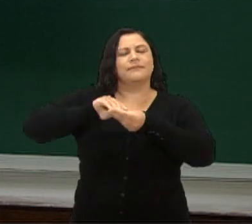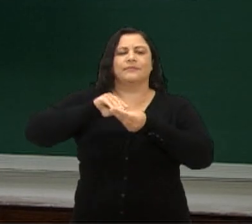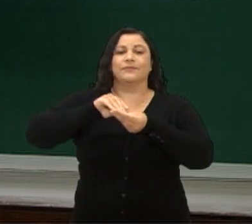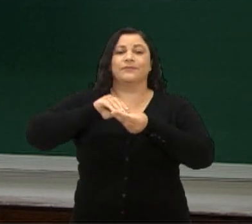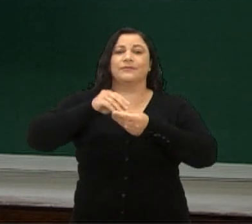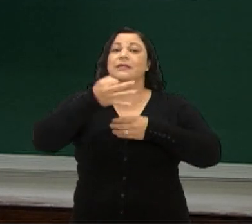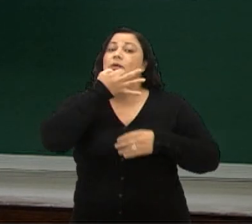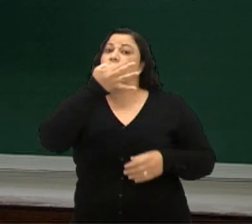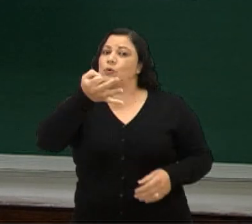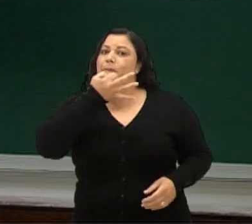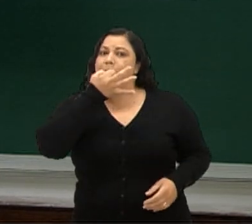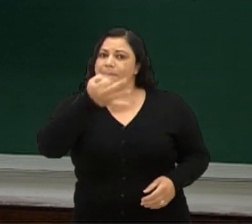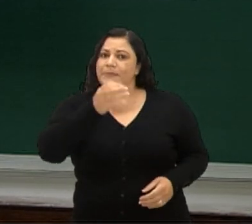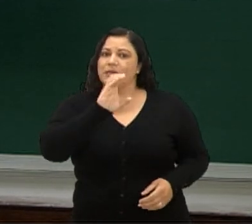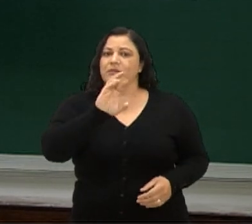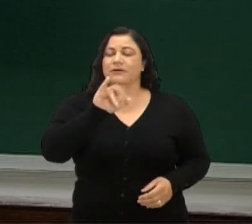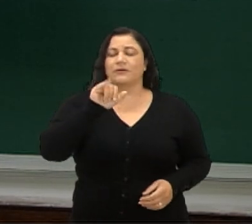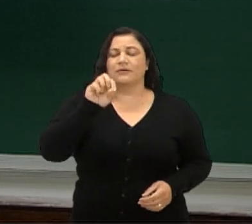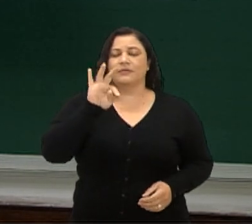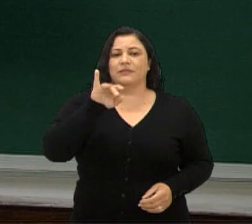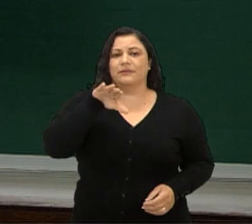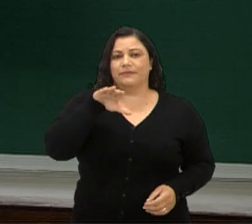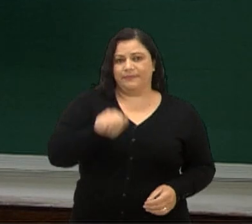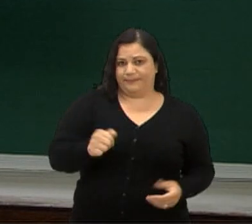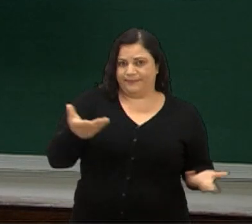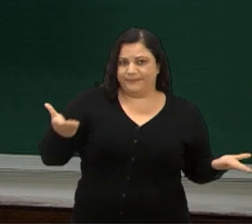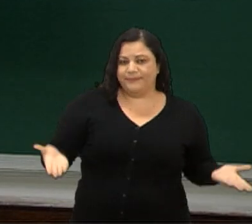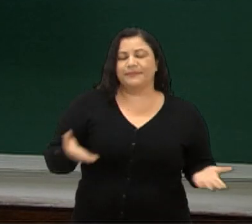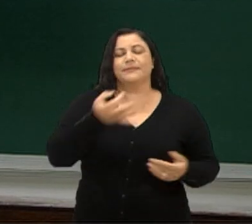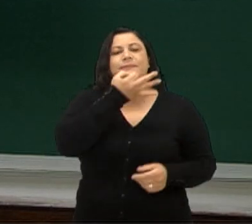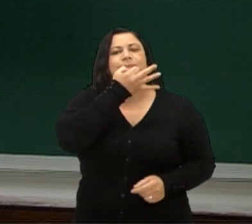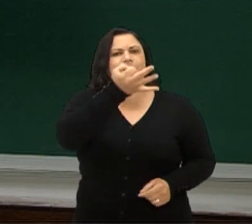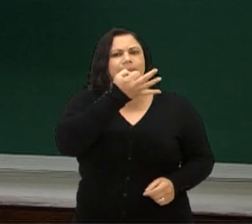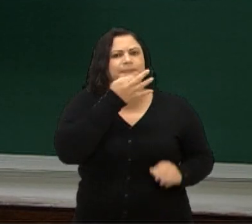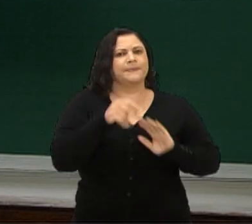crítica, ela transfere uma opinião do que é